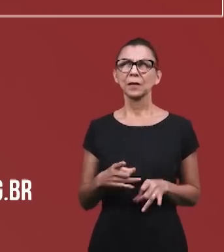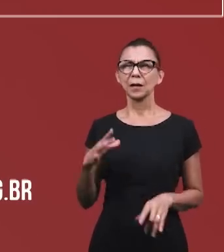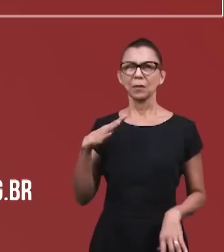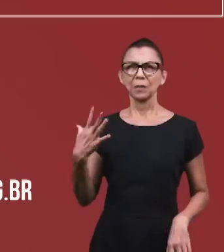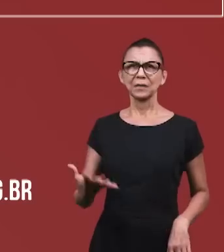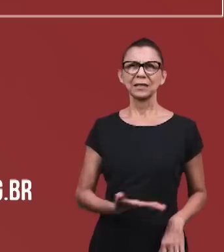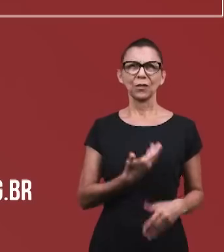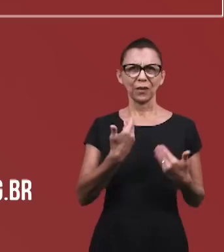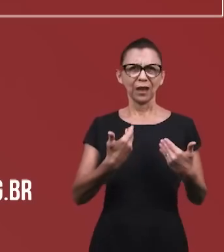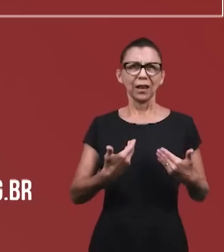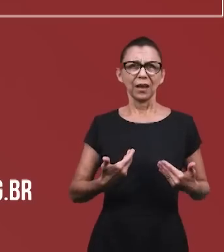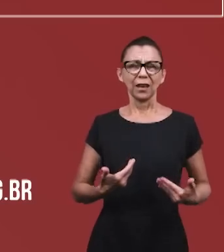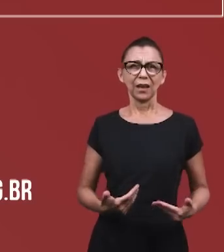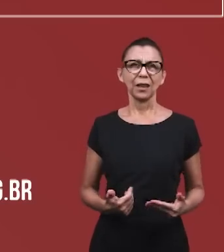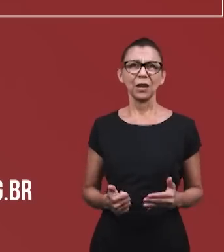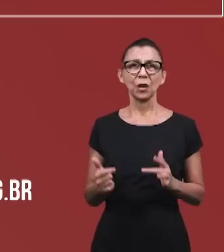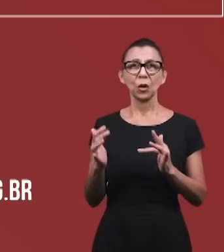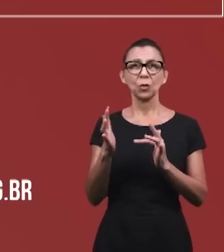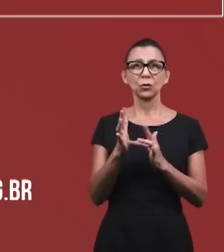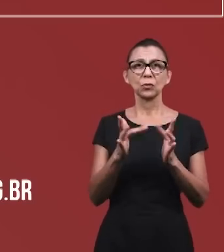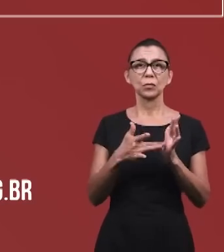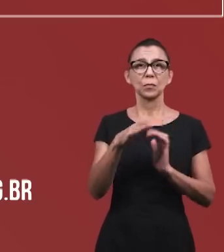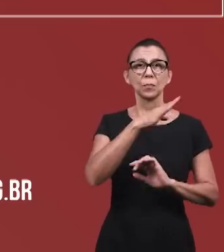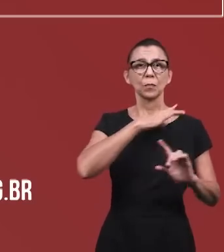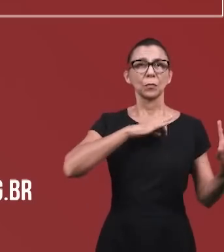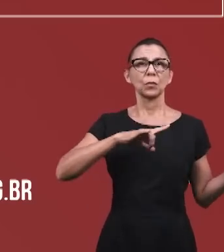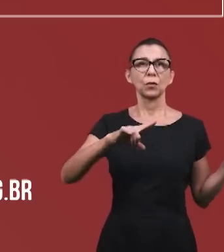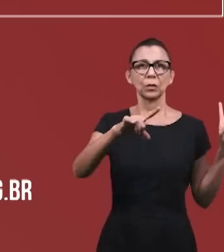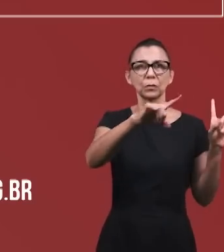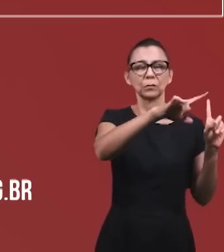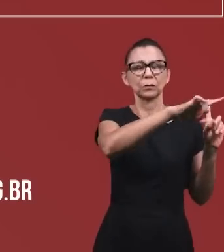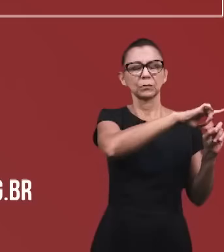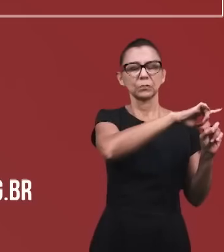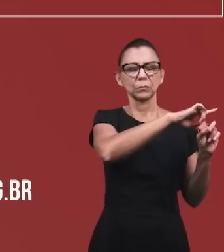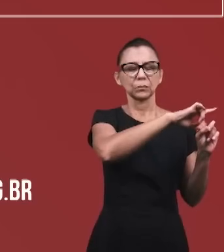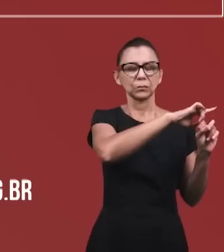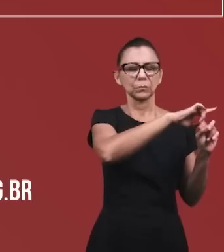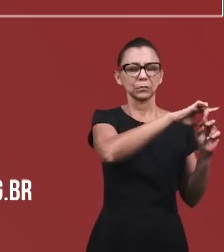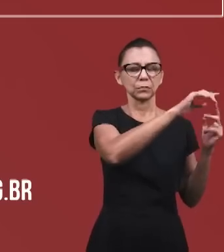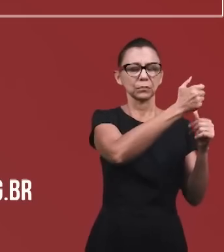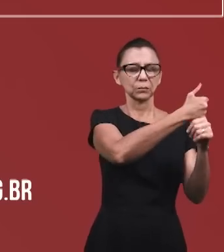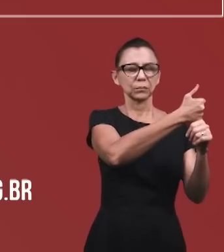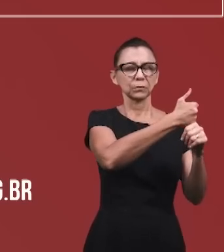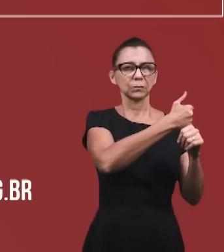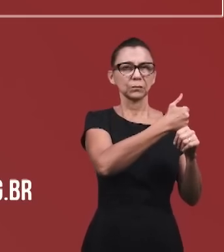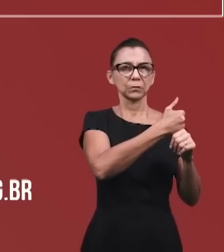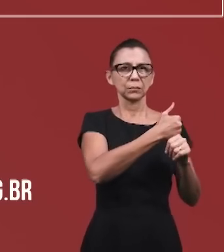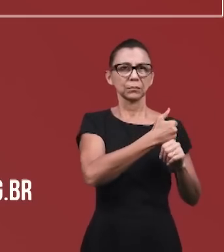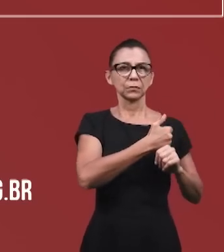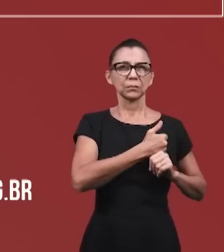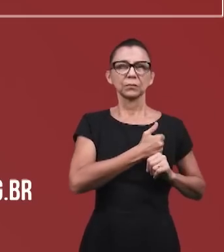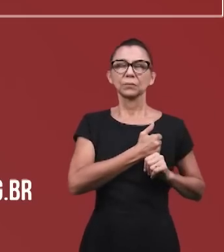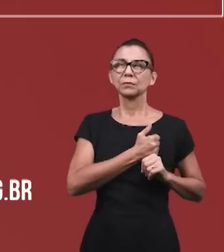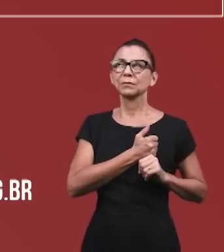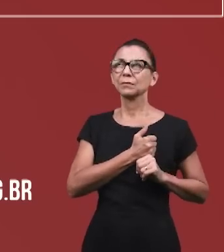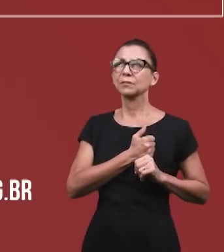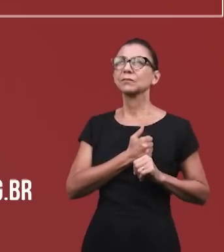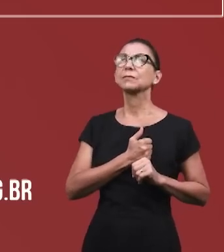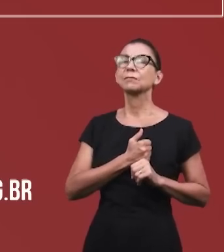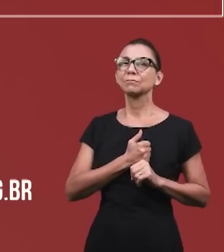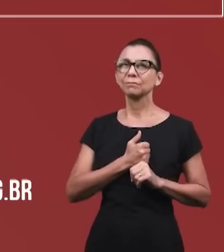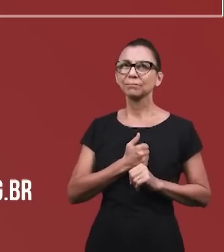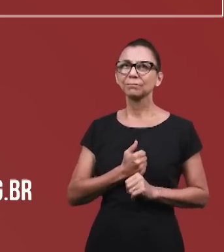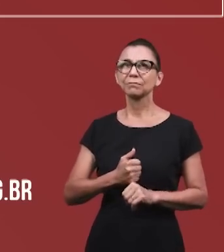cruz ferida, me salvou tão pecador. A